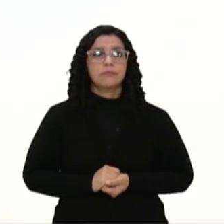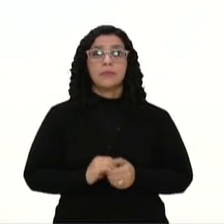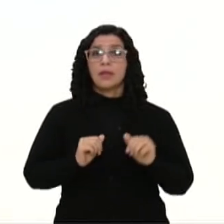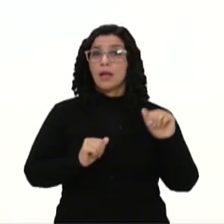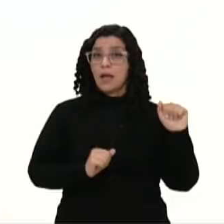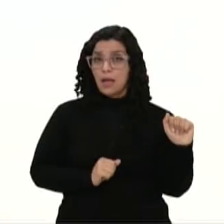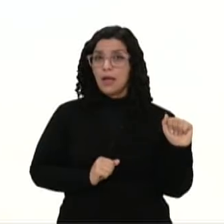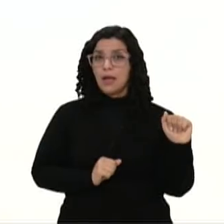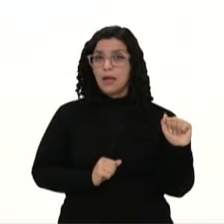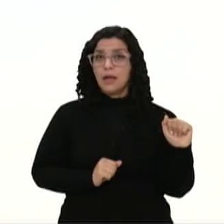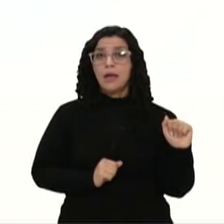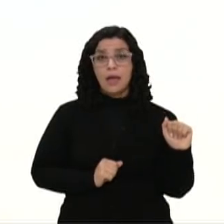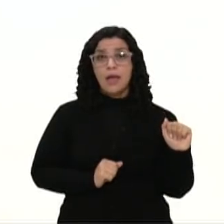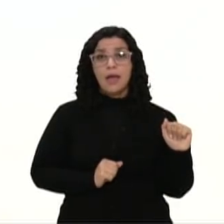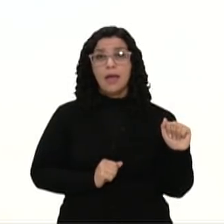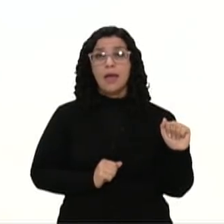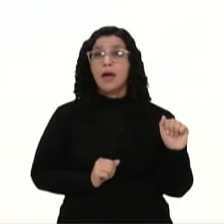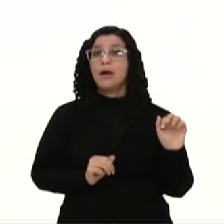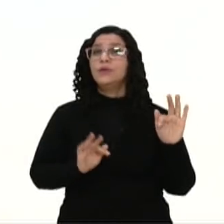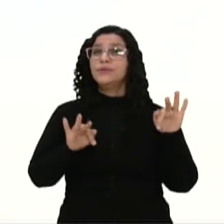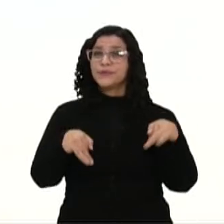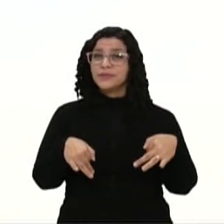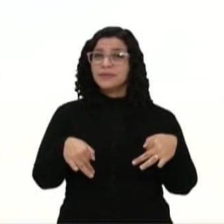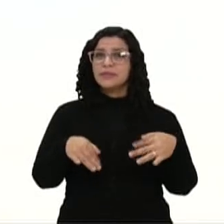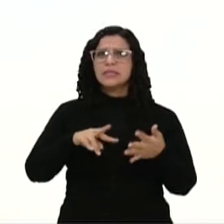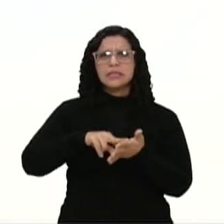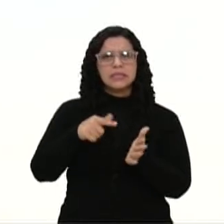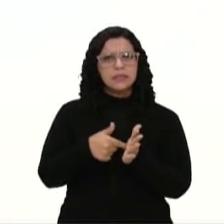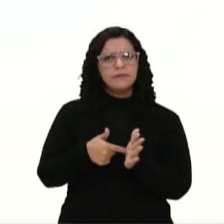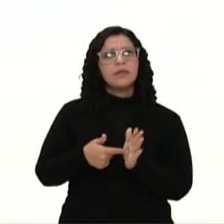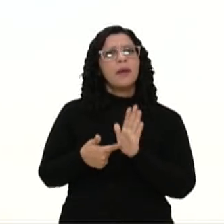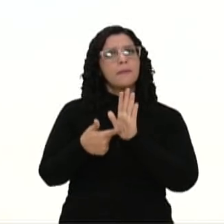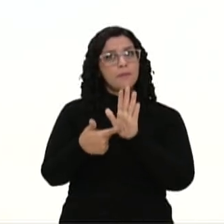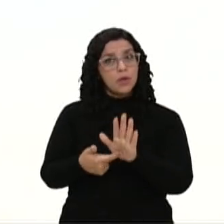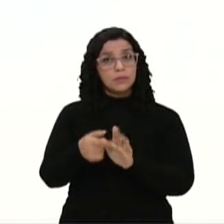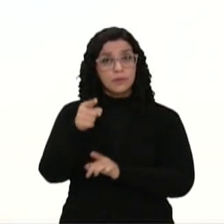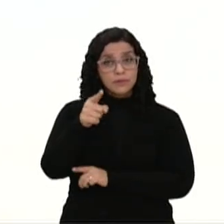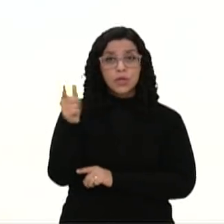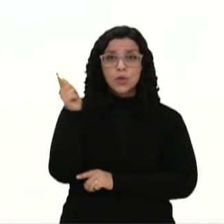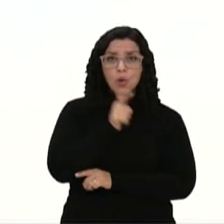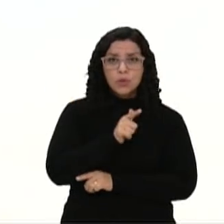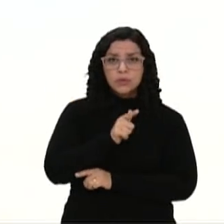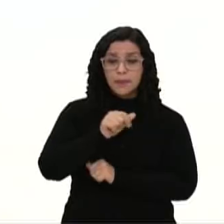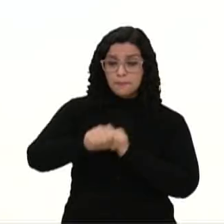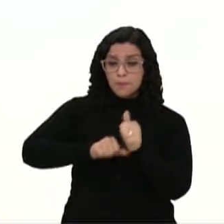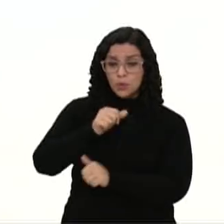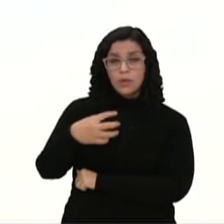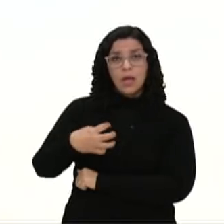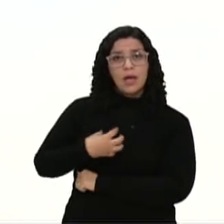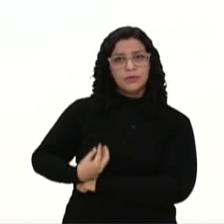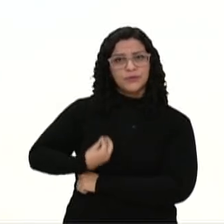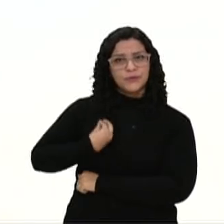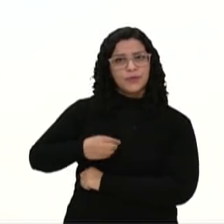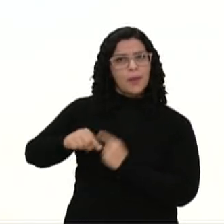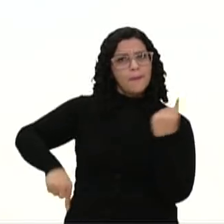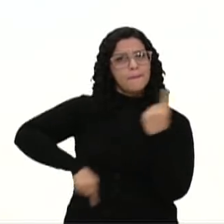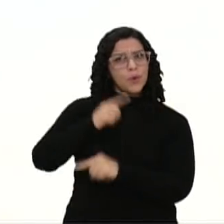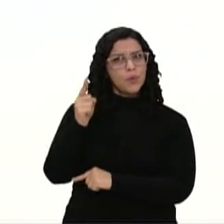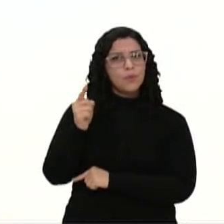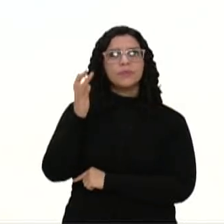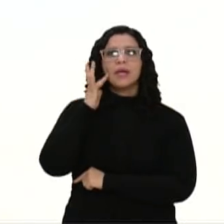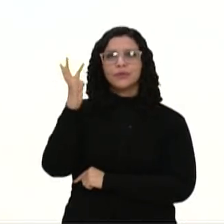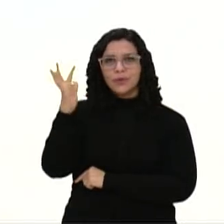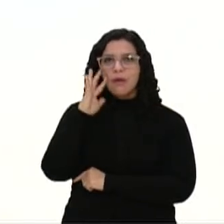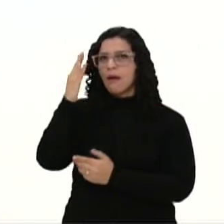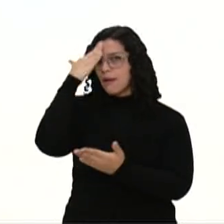Letra A é a nossa conclusão, onde a autora indica que para superar a realidade é necessário sonhar,